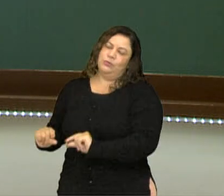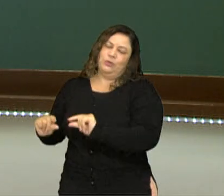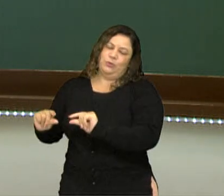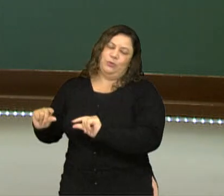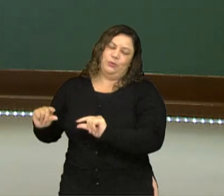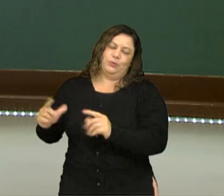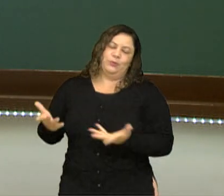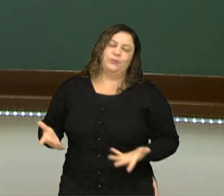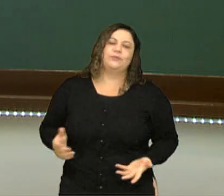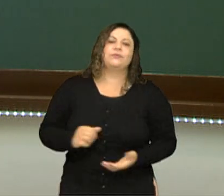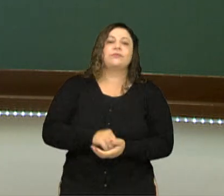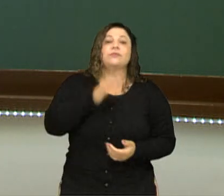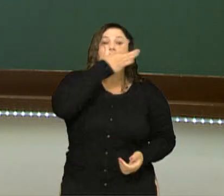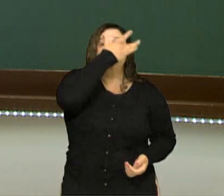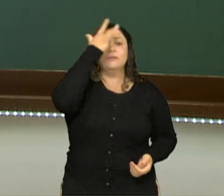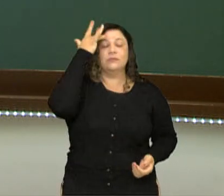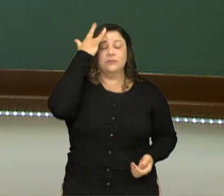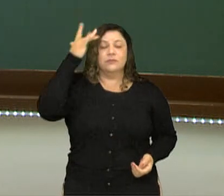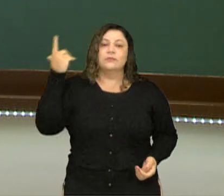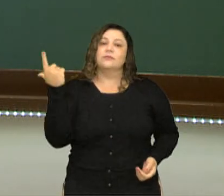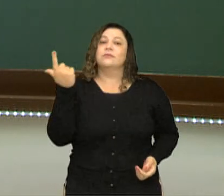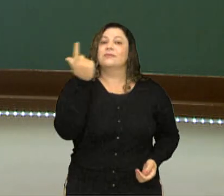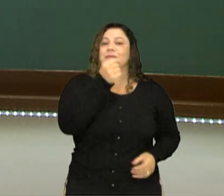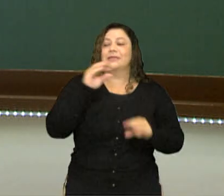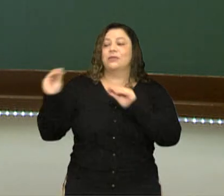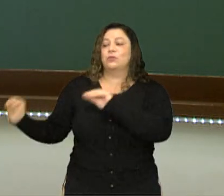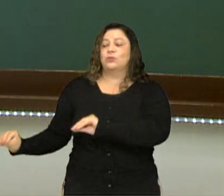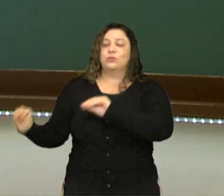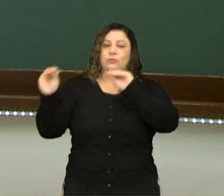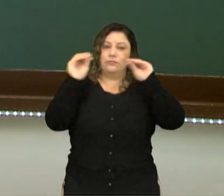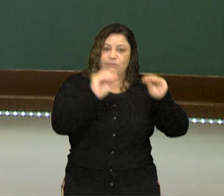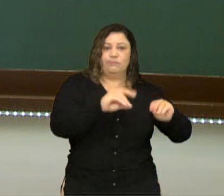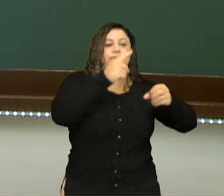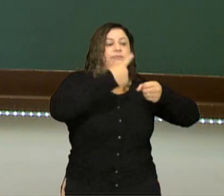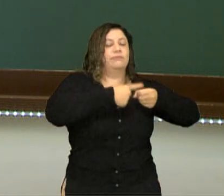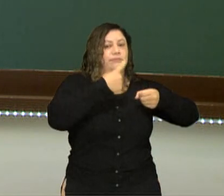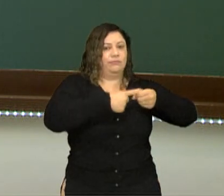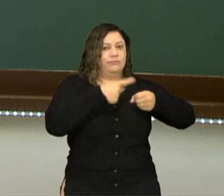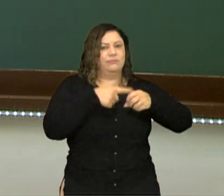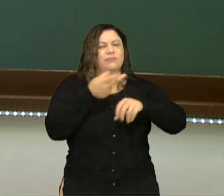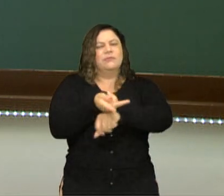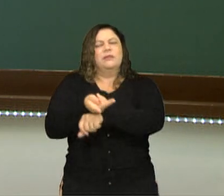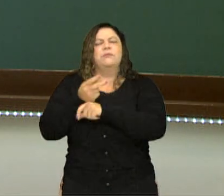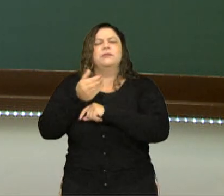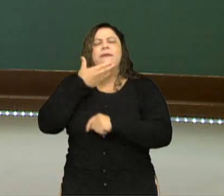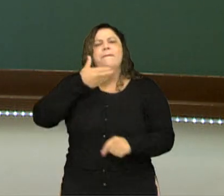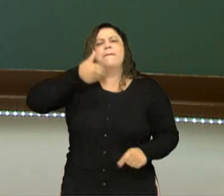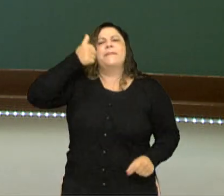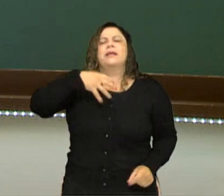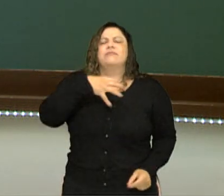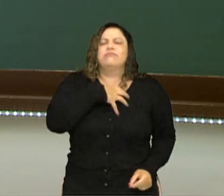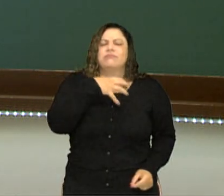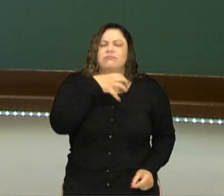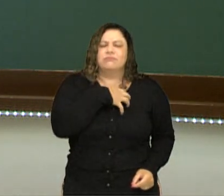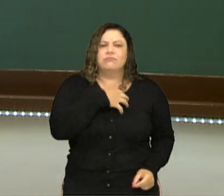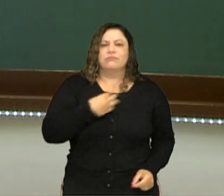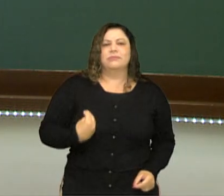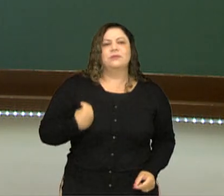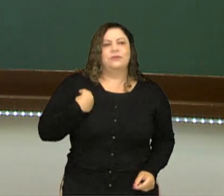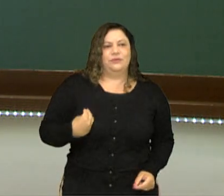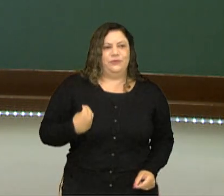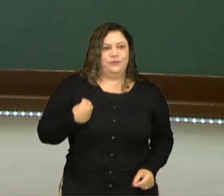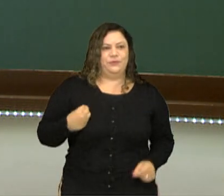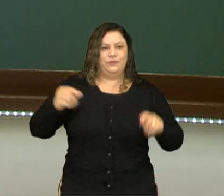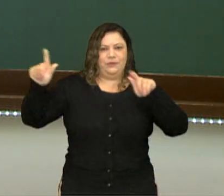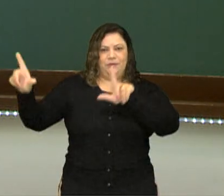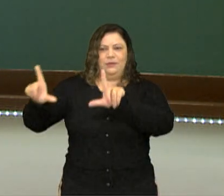trabalho. E essas pessoas então saíram do campo para a cidade em busca de melhores condições de vida, que é o que o quadro ali